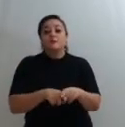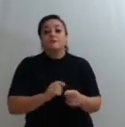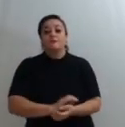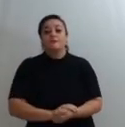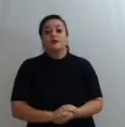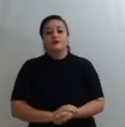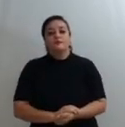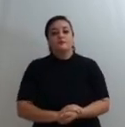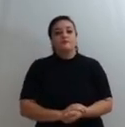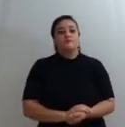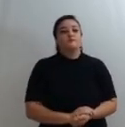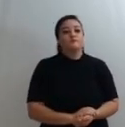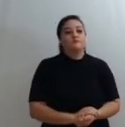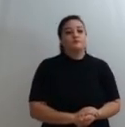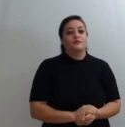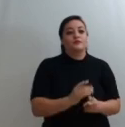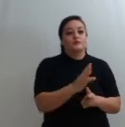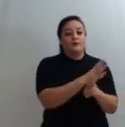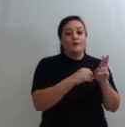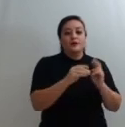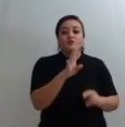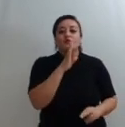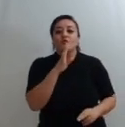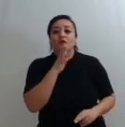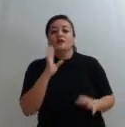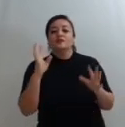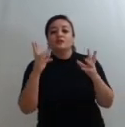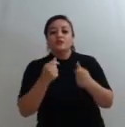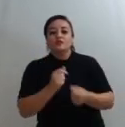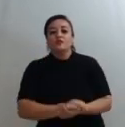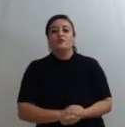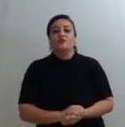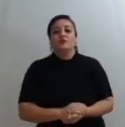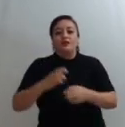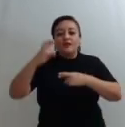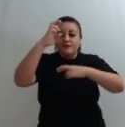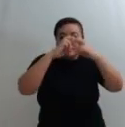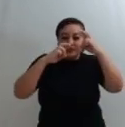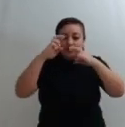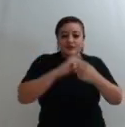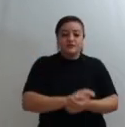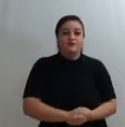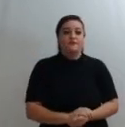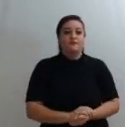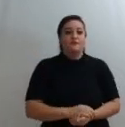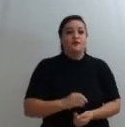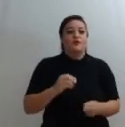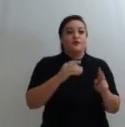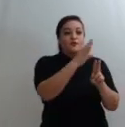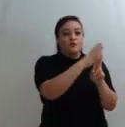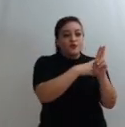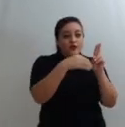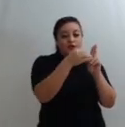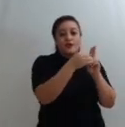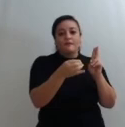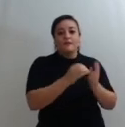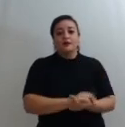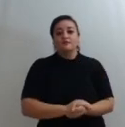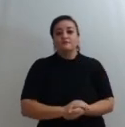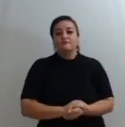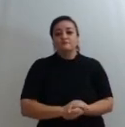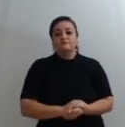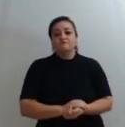acesso do requerente à íntegra dos procedimentos administrativos, porque o paciente não pôde ter direito